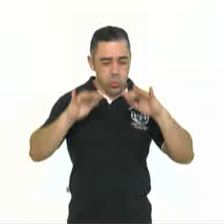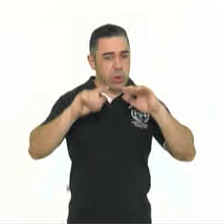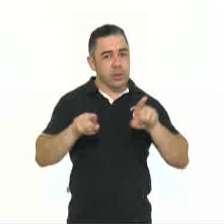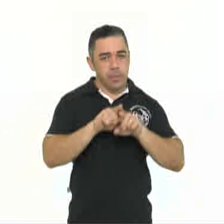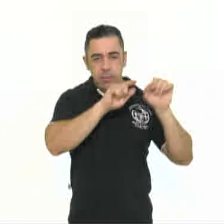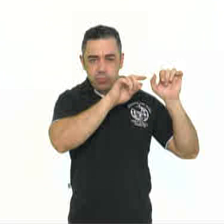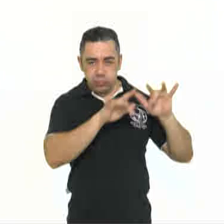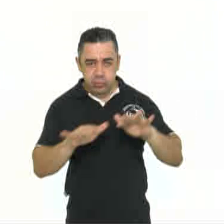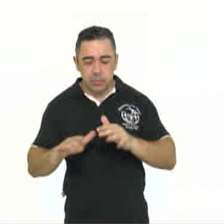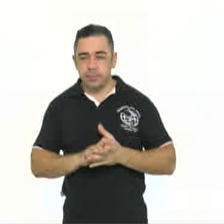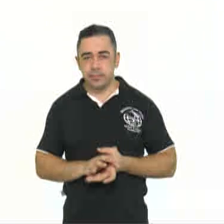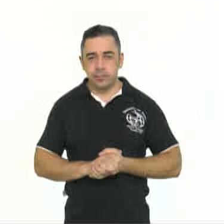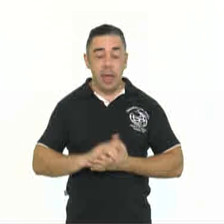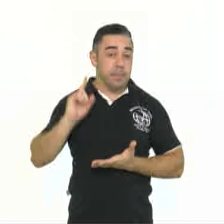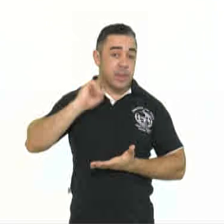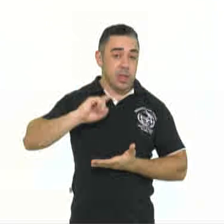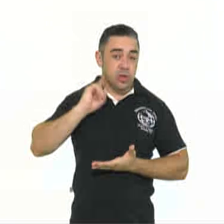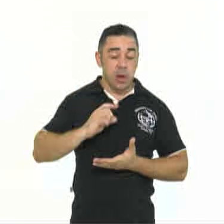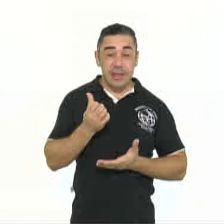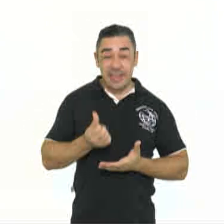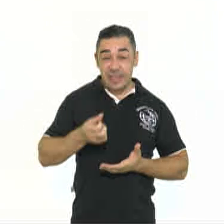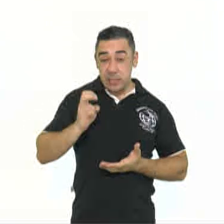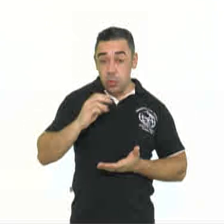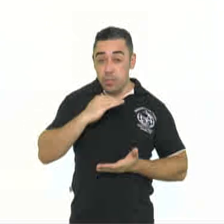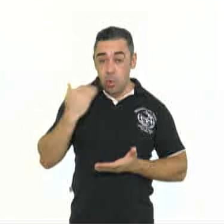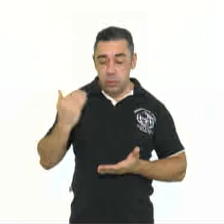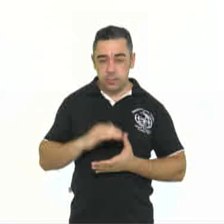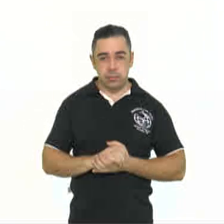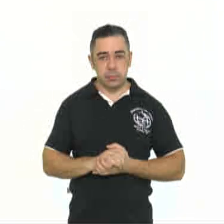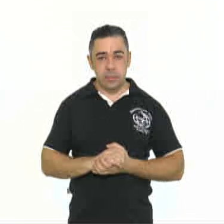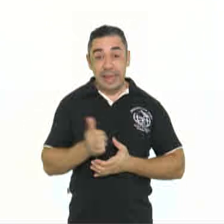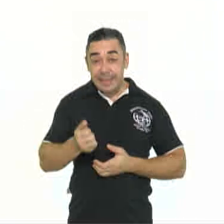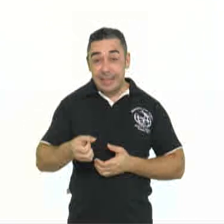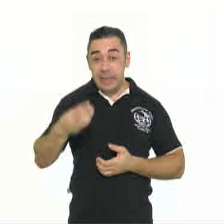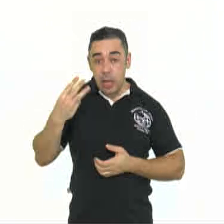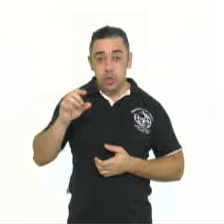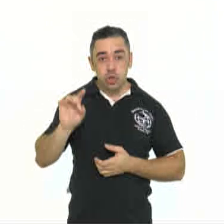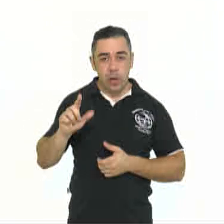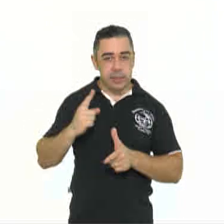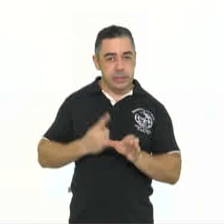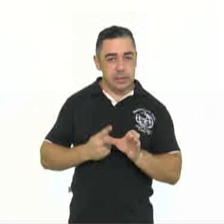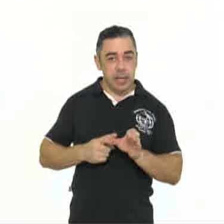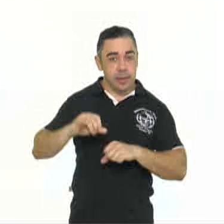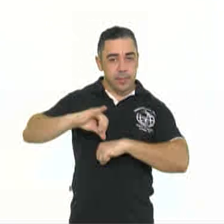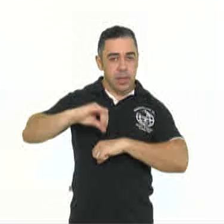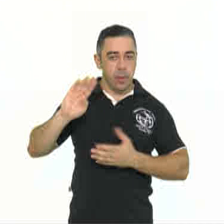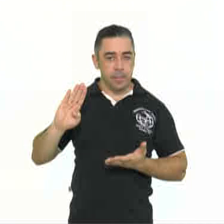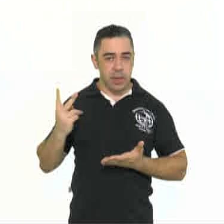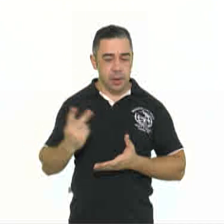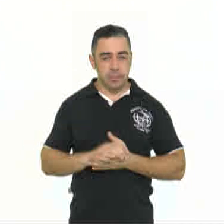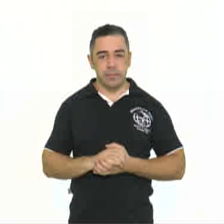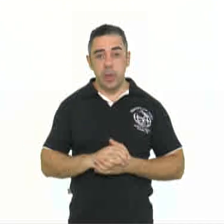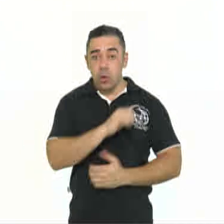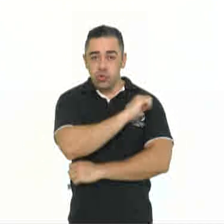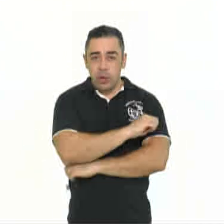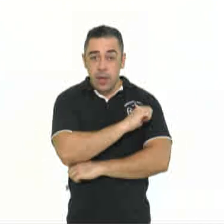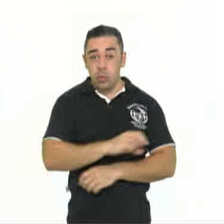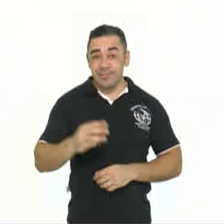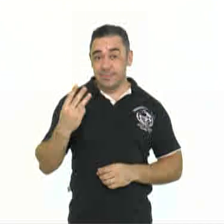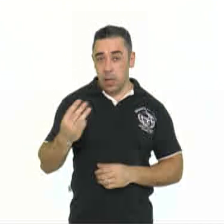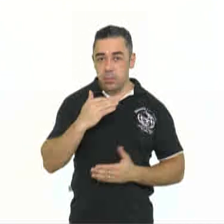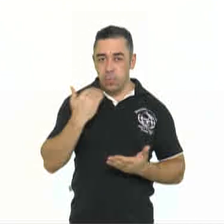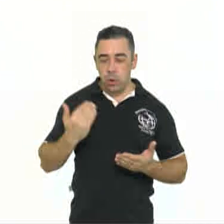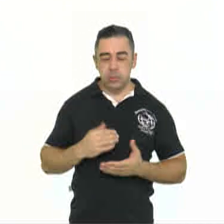desmoronamentos. Em Minas Gerais foram 65 mortes, 13 delas só em Belo Horizonte. No Rio de Janeiro foram 3. São